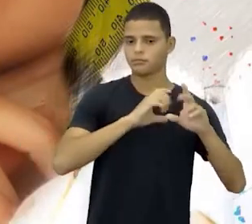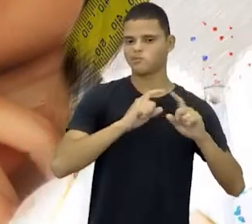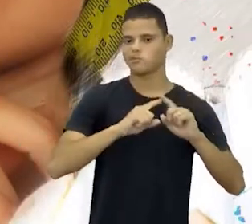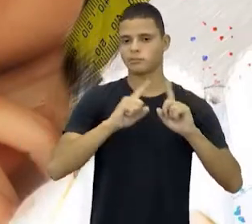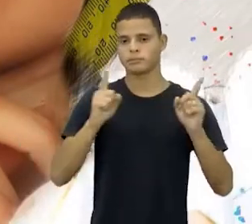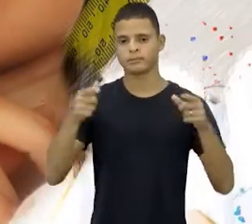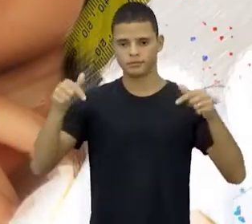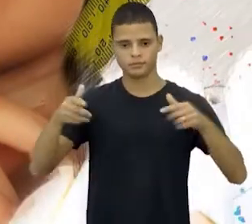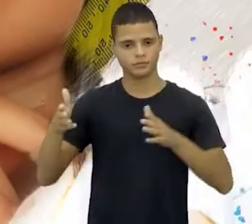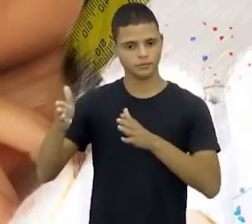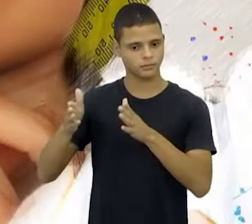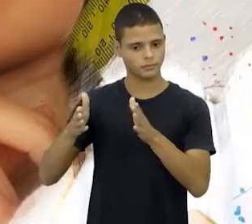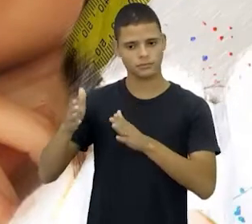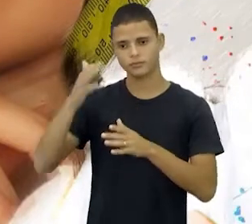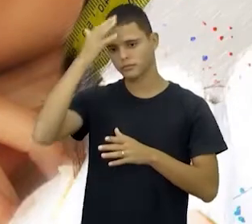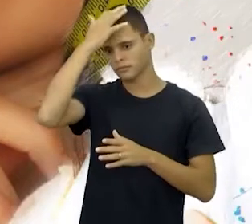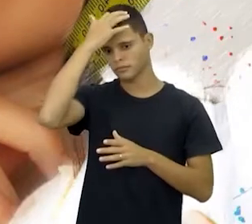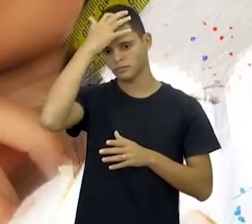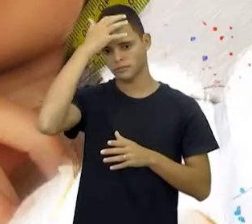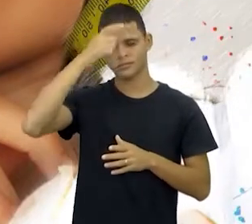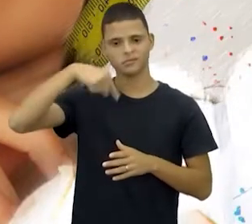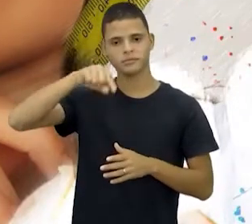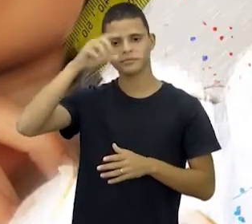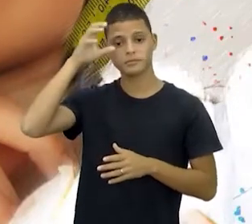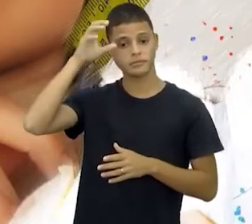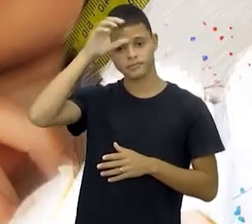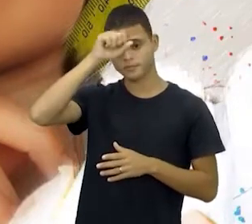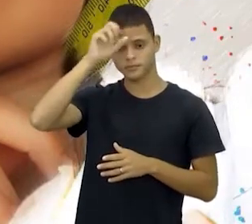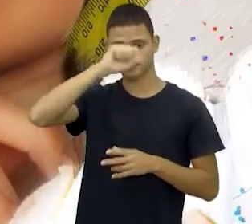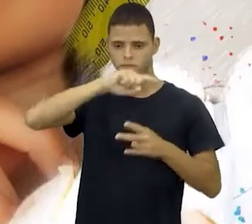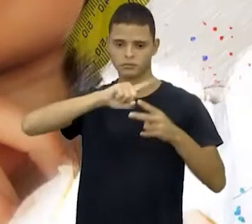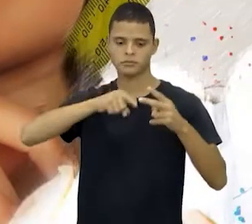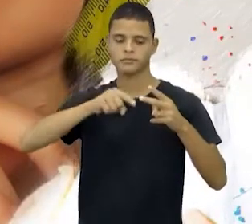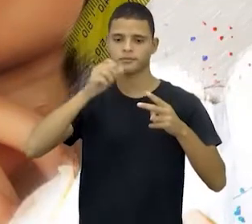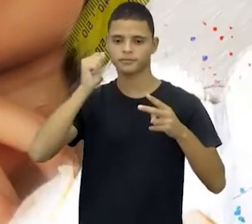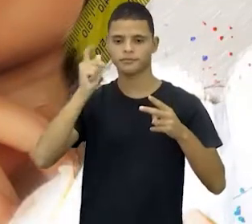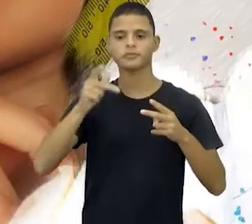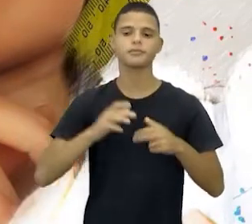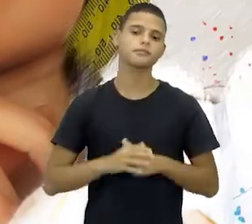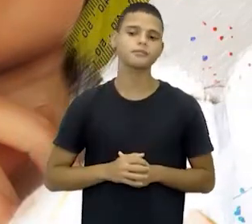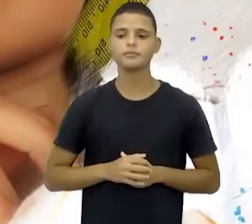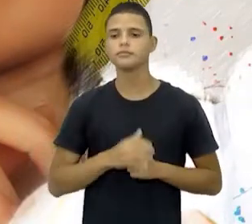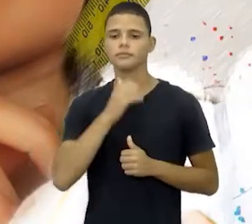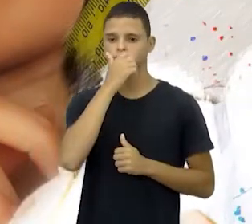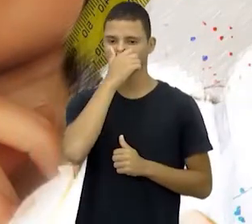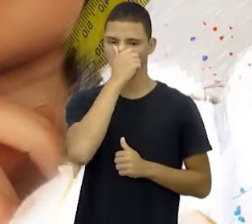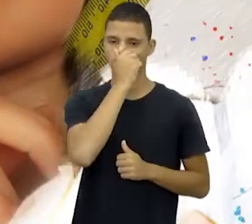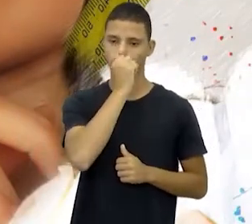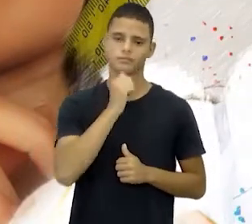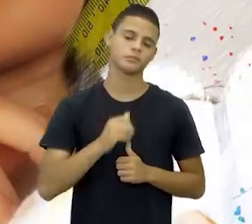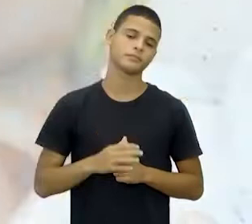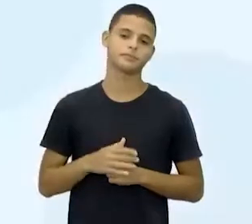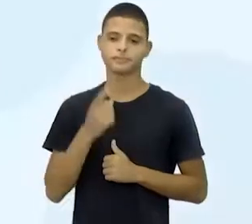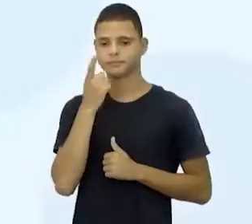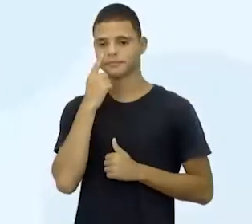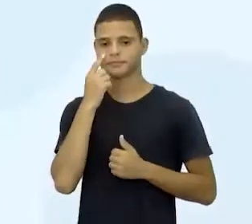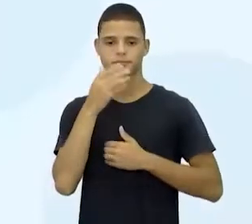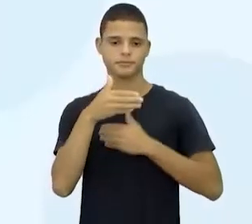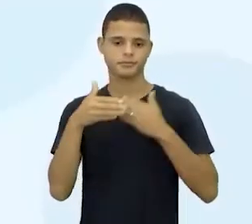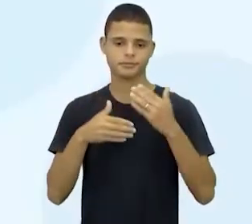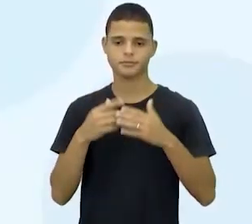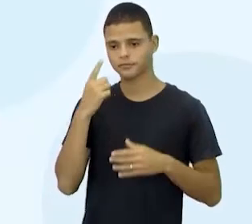nesse momento nós estamos entendendo essas duas formas, tá certo? Então, olhando o nosso PPT, olha